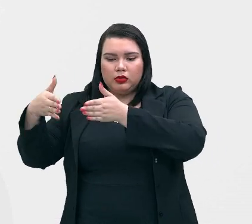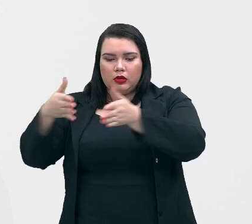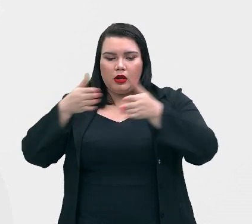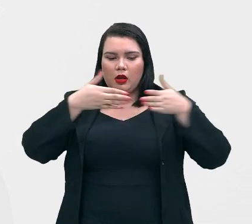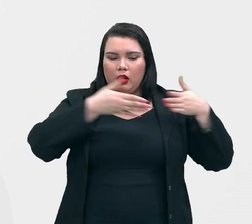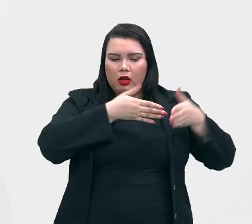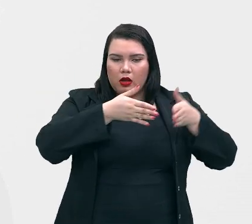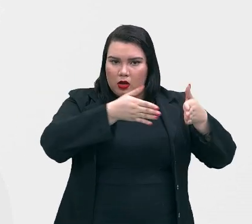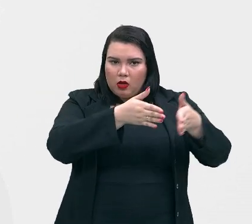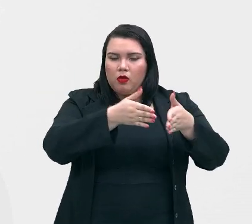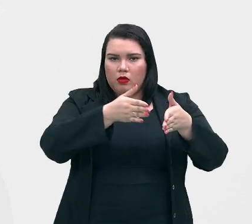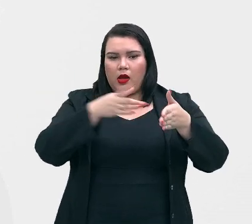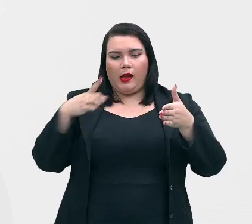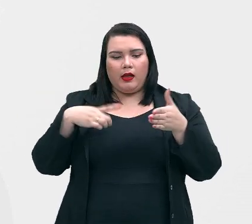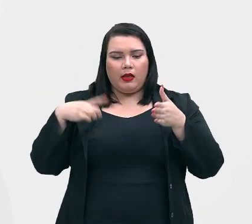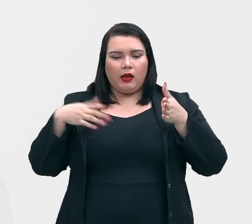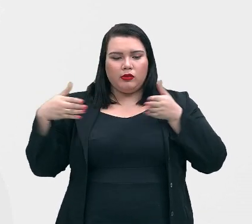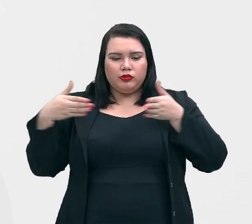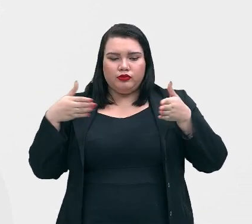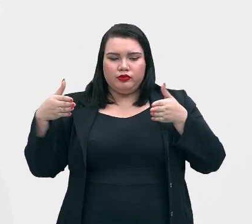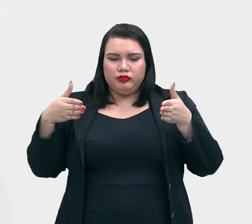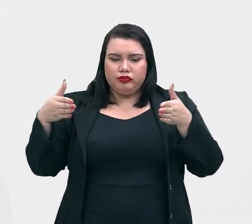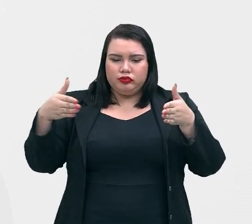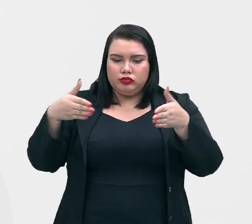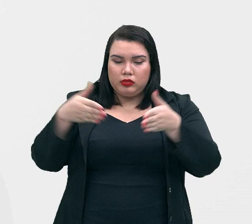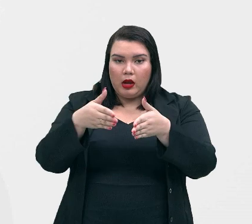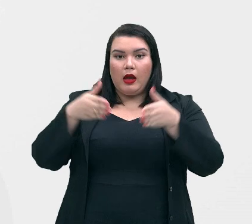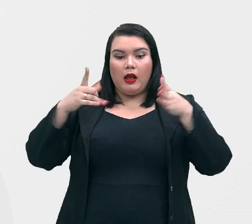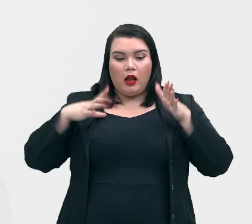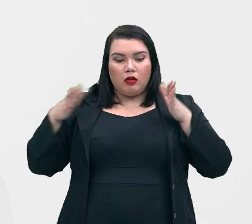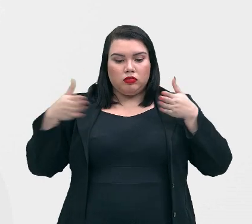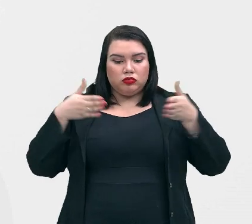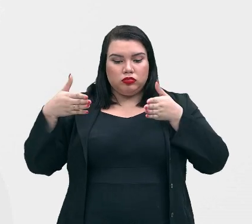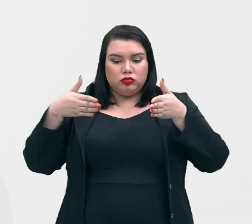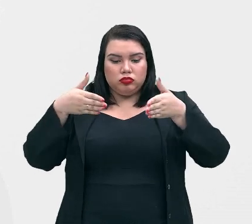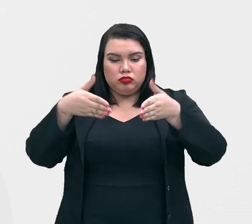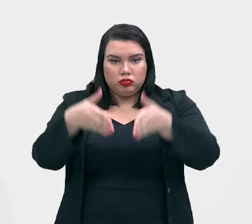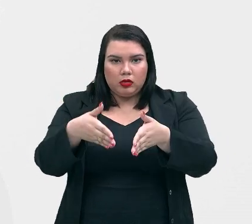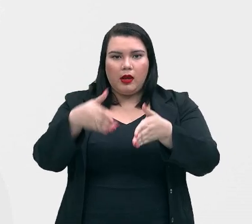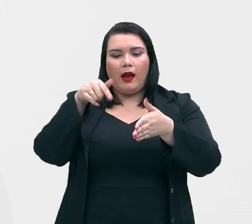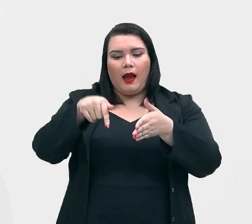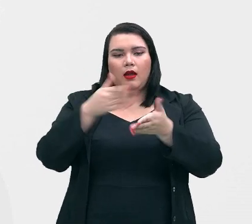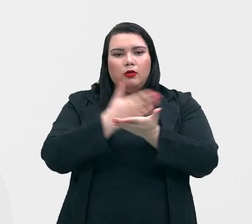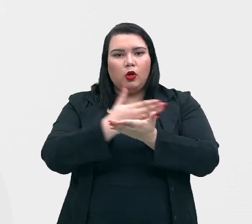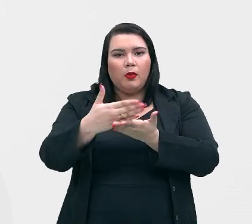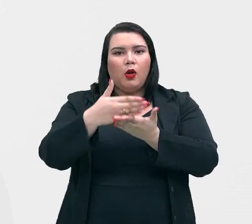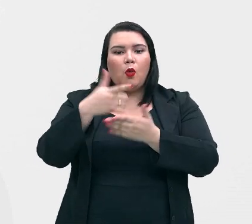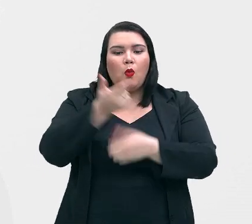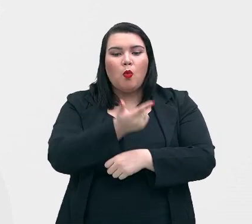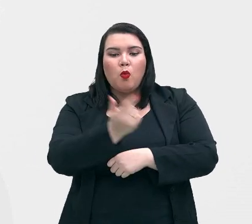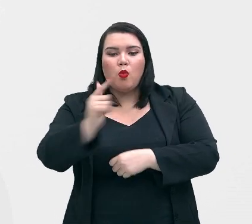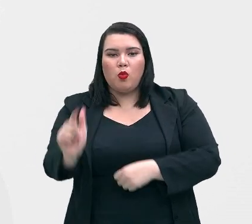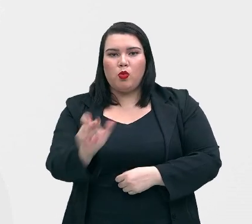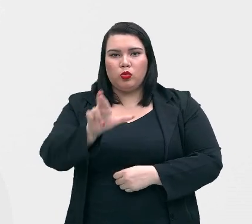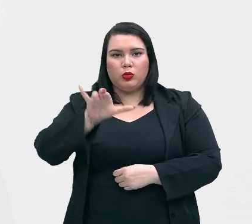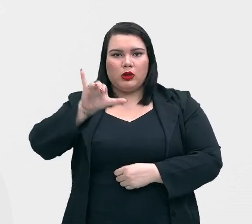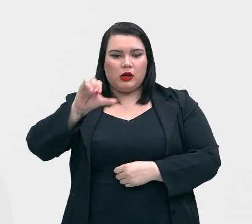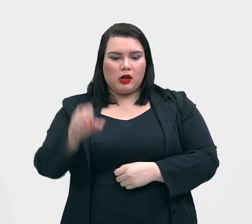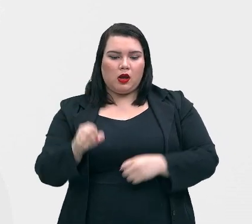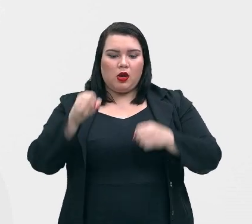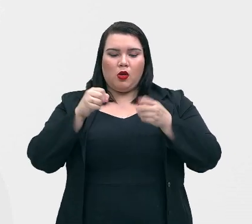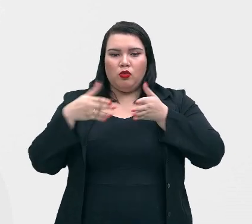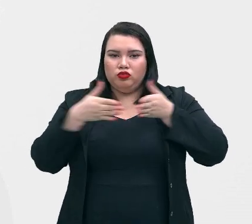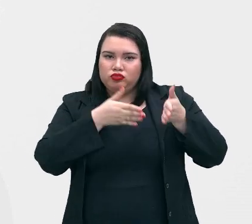2 rios da primeira ordem. Então, o rio que vem lá da nascente vai se juntar com outro, né? Vai ter o quê?